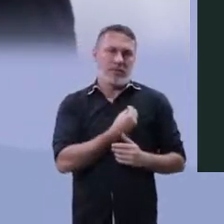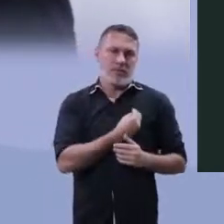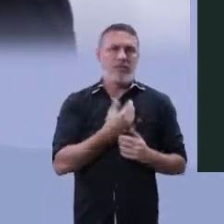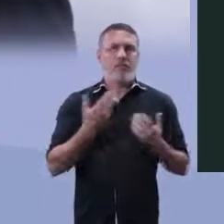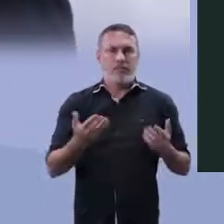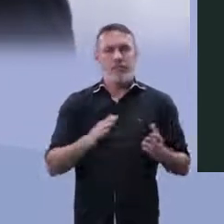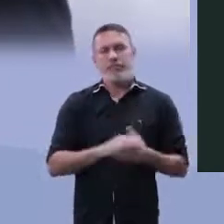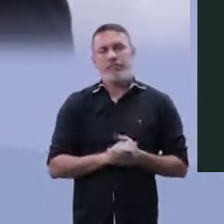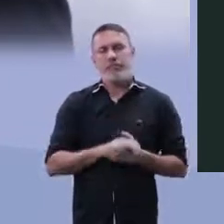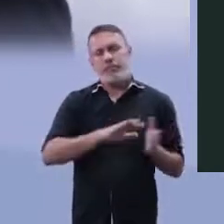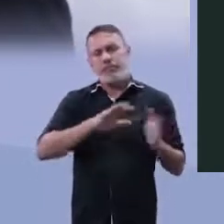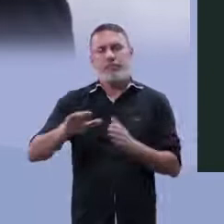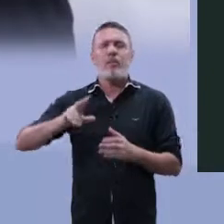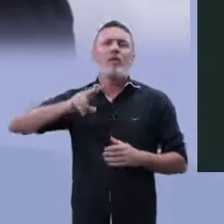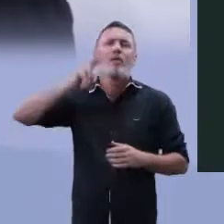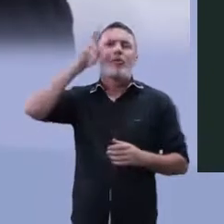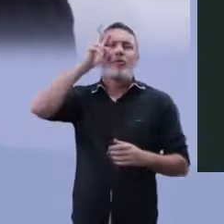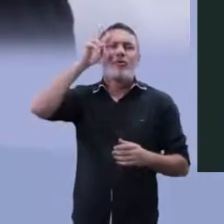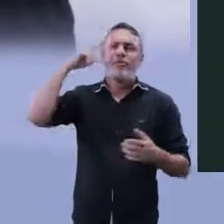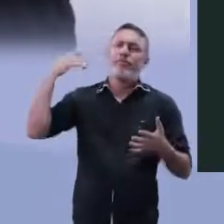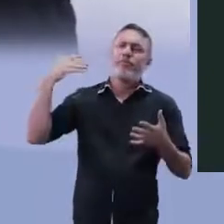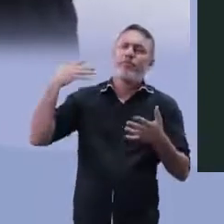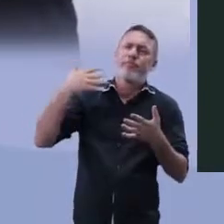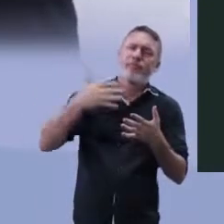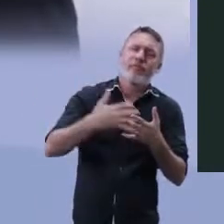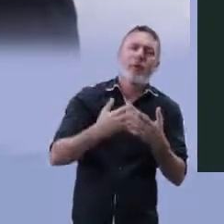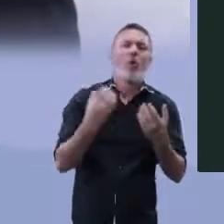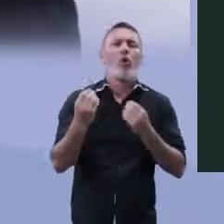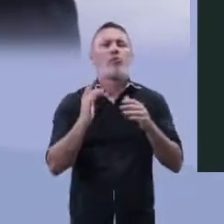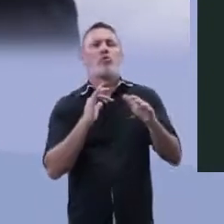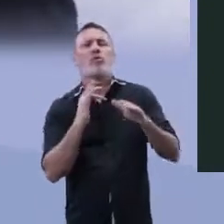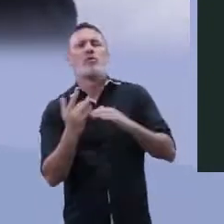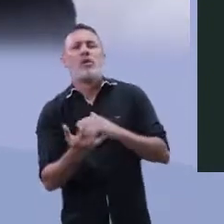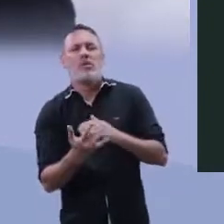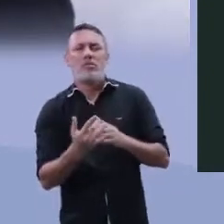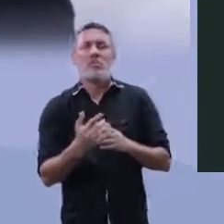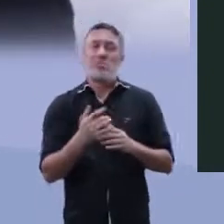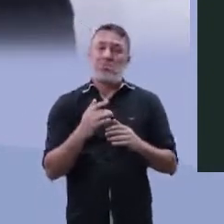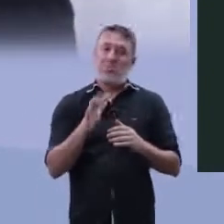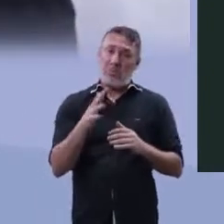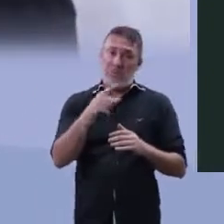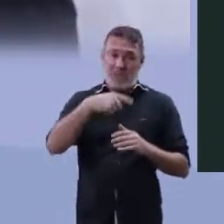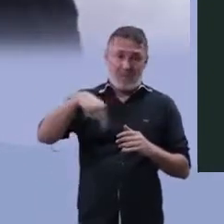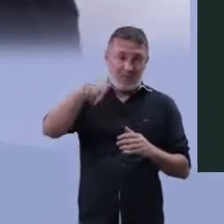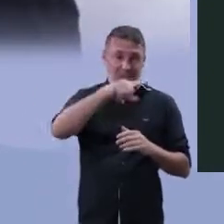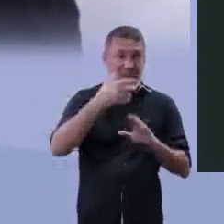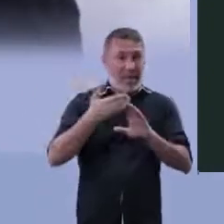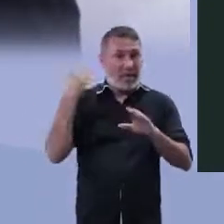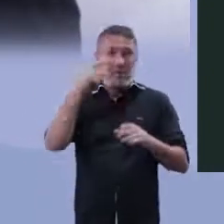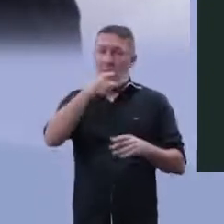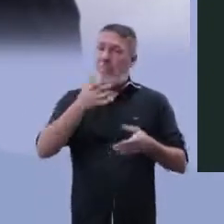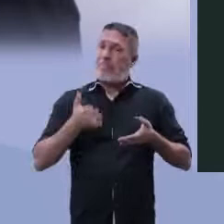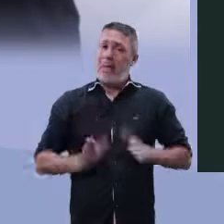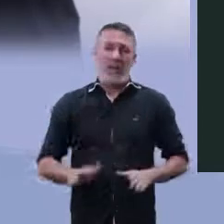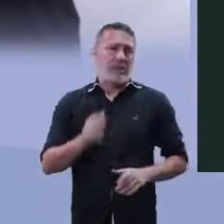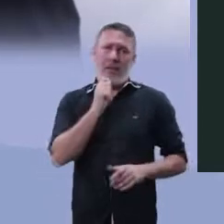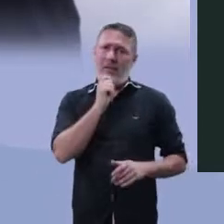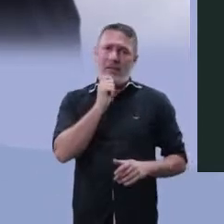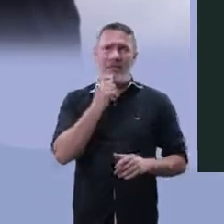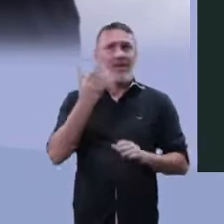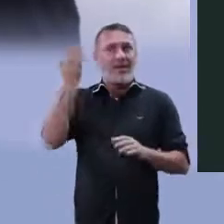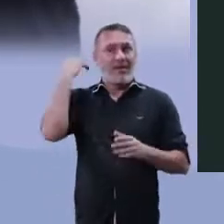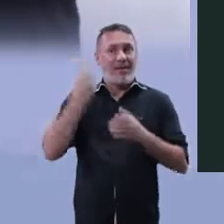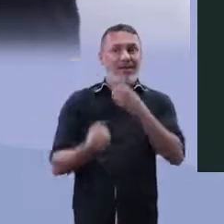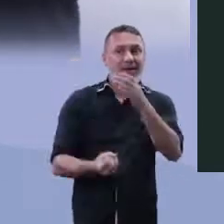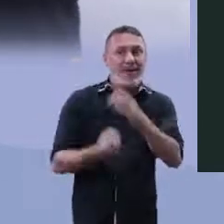Então, uma análise mais contemporânea. Né? E aí, um pequeno histórico dessas redes sociais. Muito